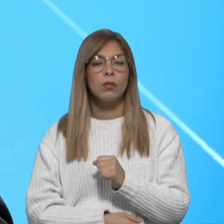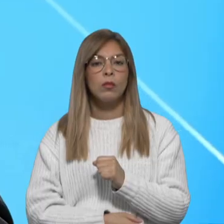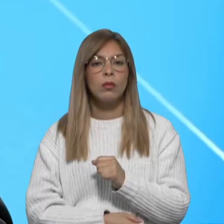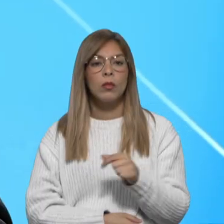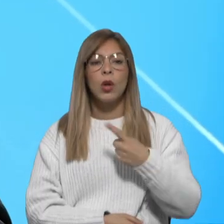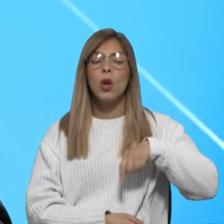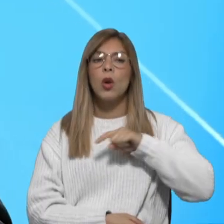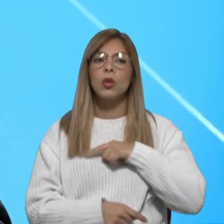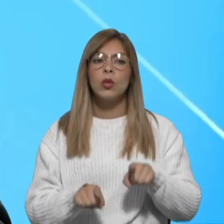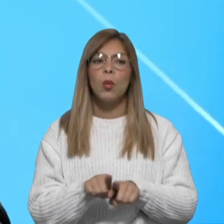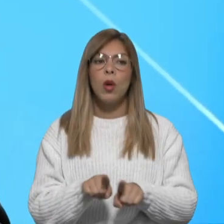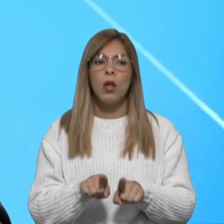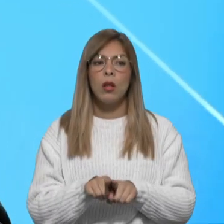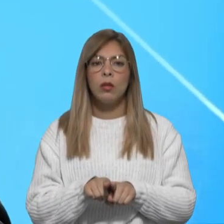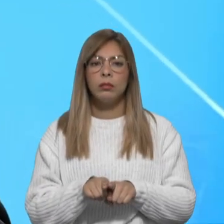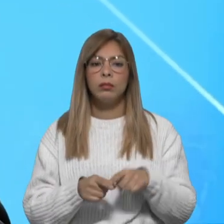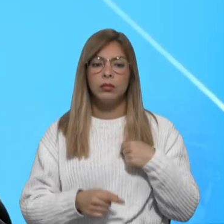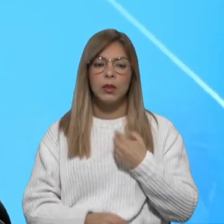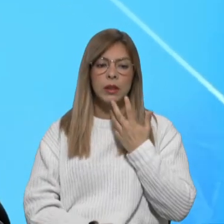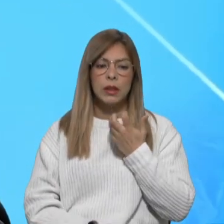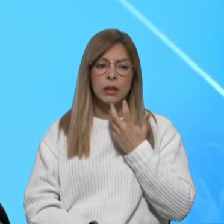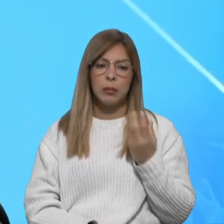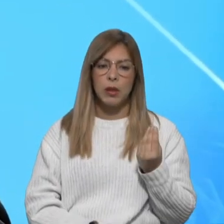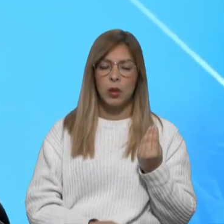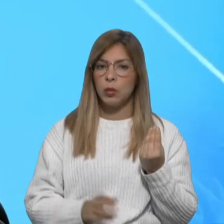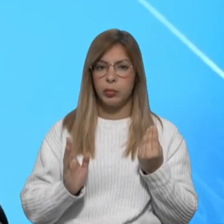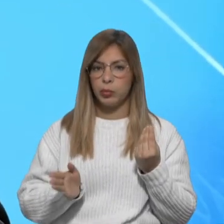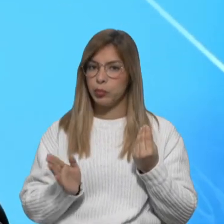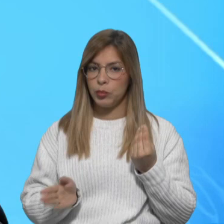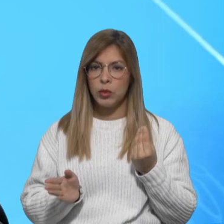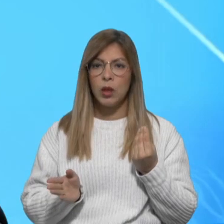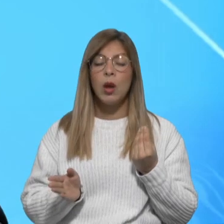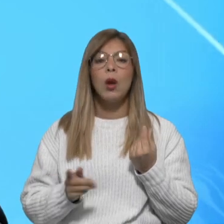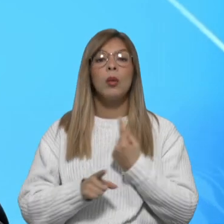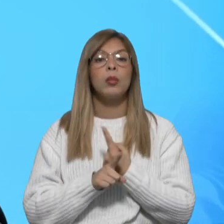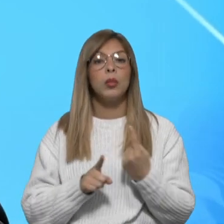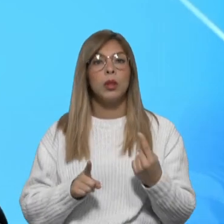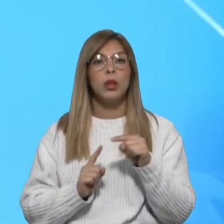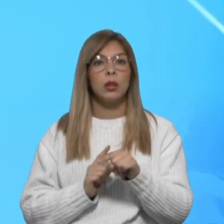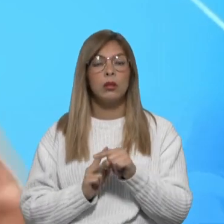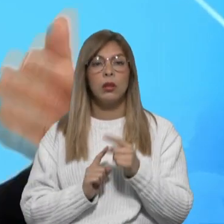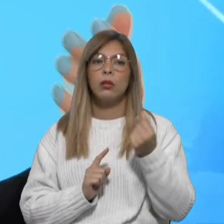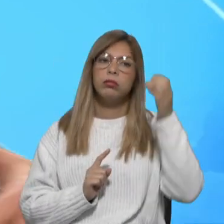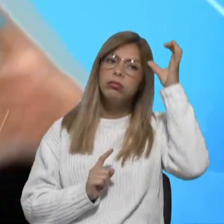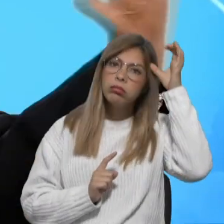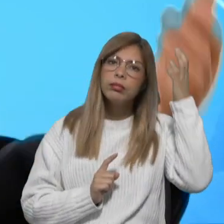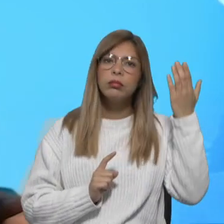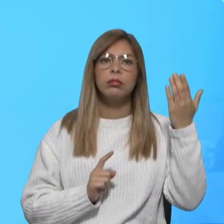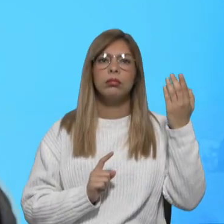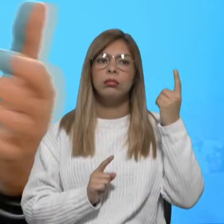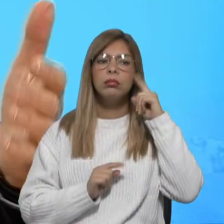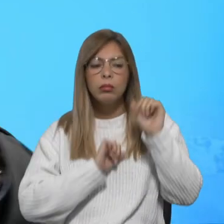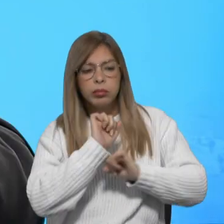nós não temos que ter medo do que acontece, porque por mais inteligência que nós produzamos, ou que